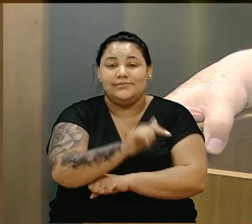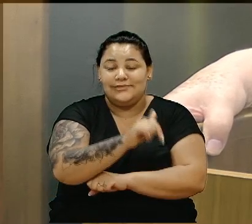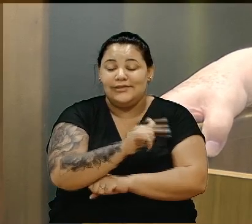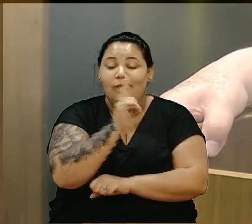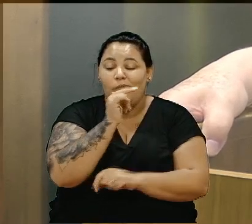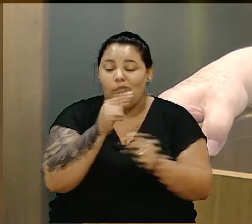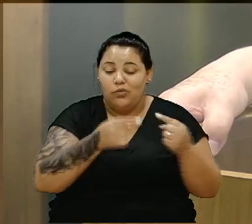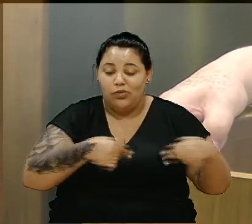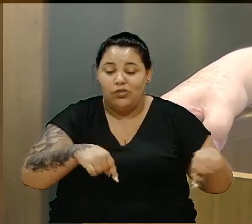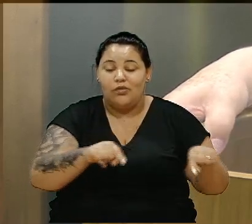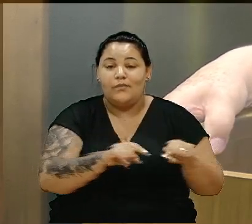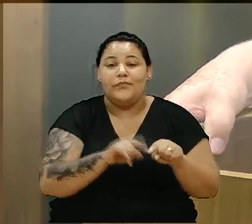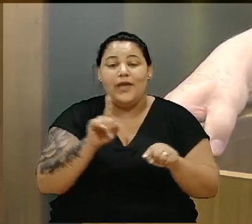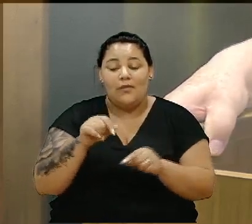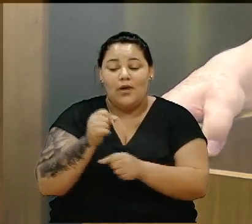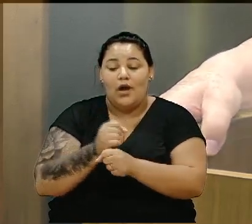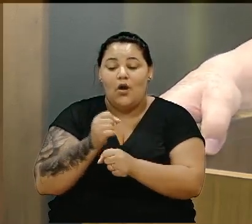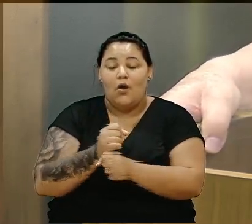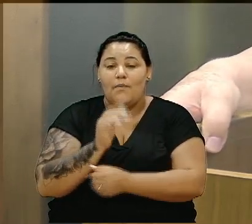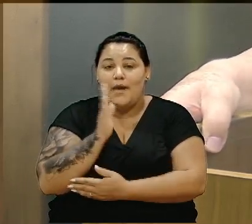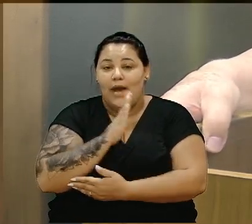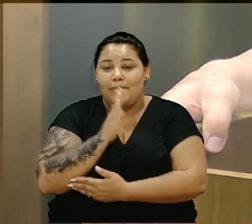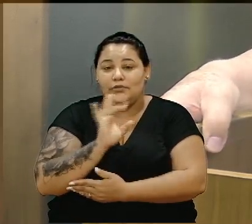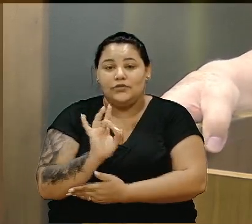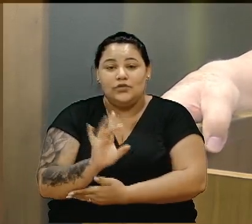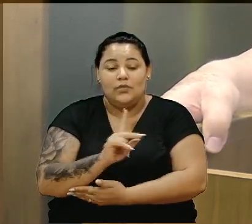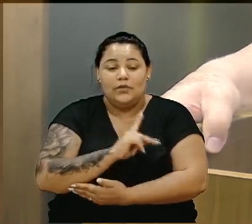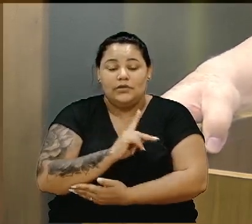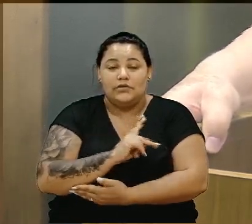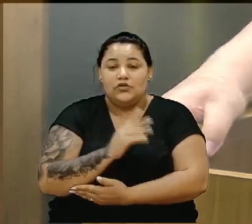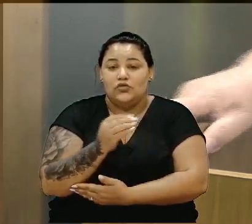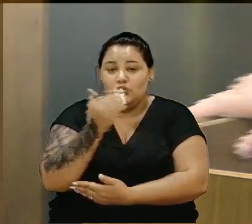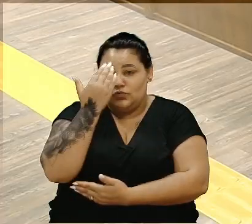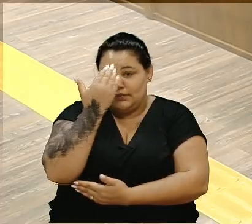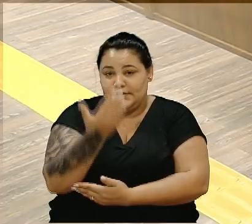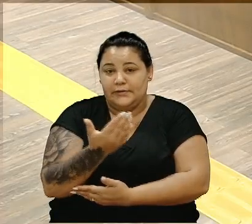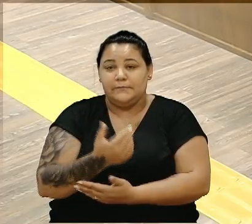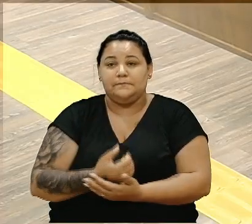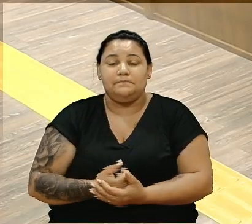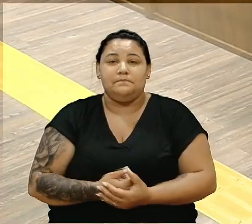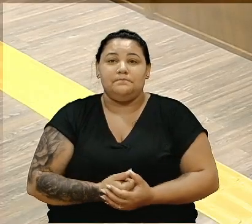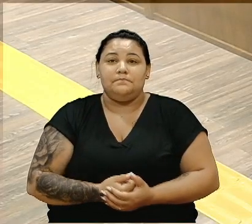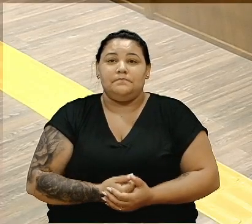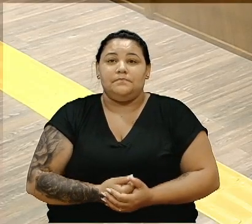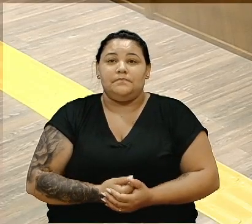nenhuma, é uma obra emergencial. Era isso, senhor presidente, senhores vereadores, muito obrigado. Declaração de líder do Progressistas.